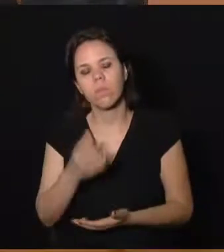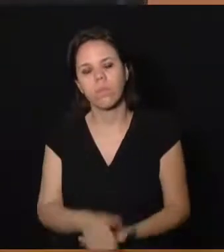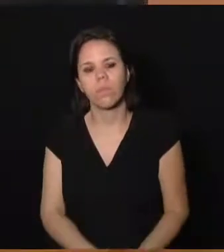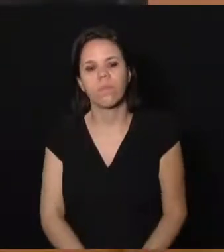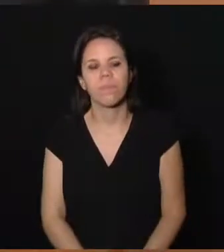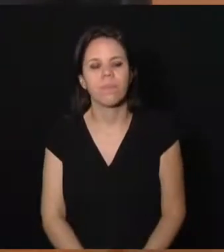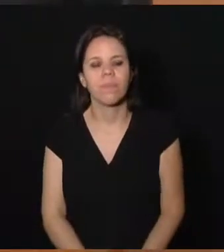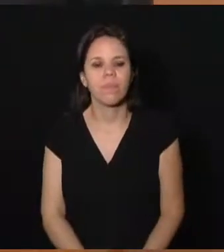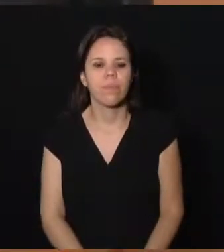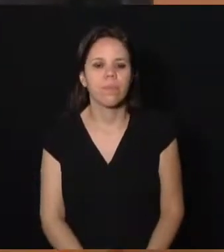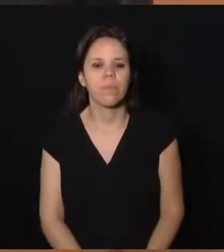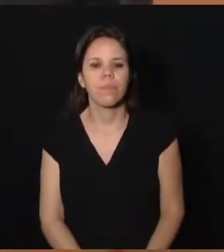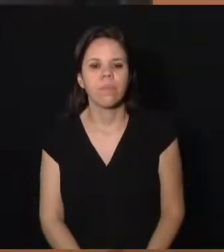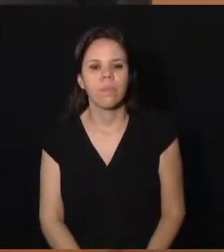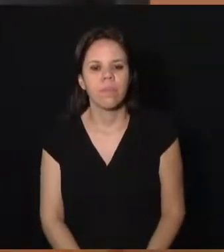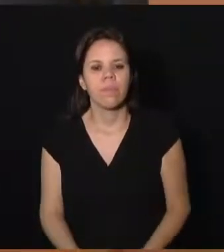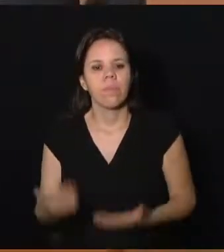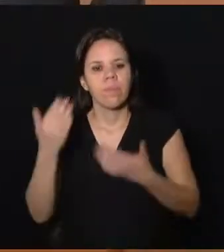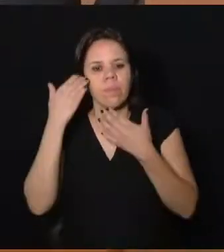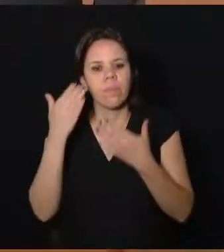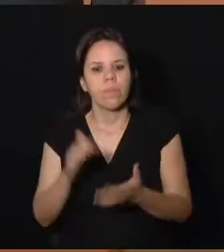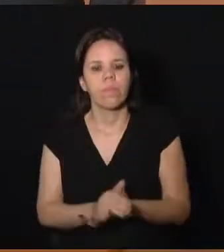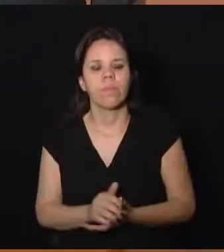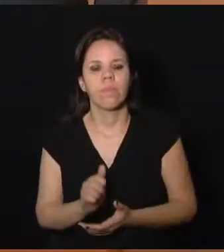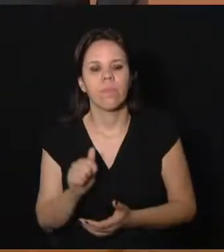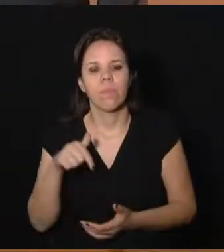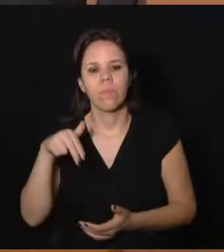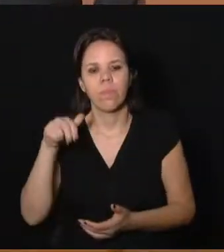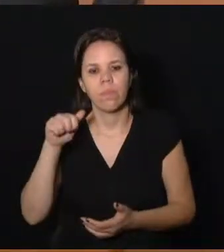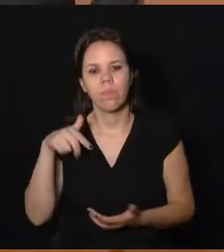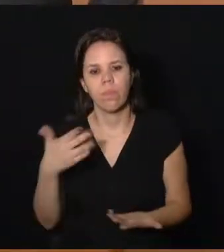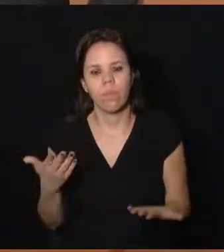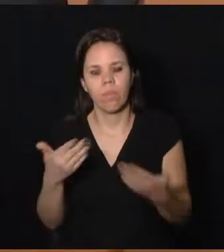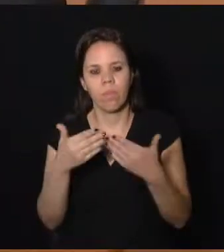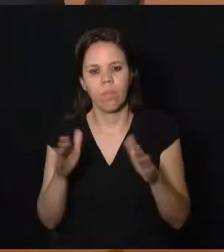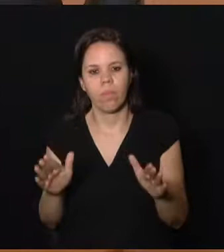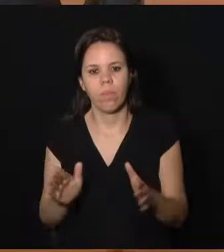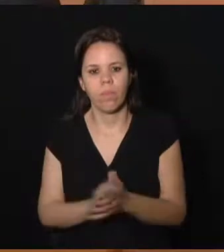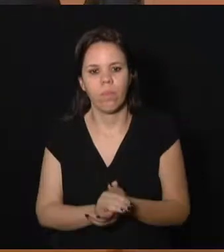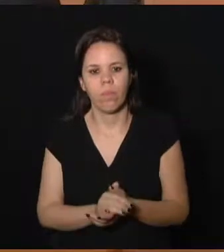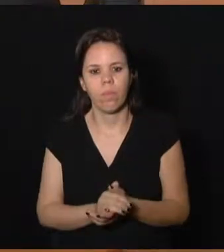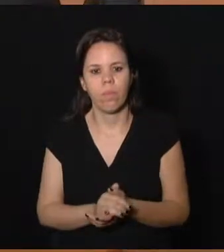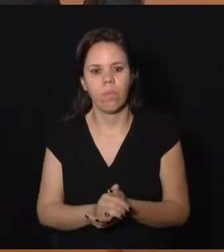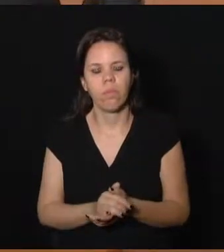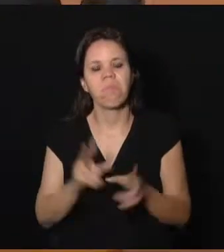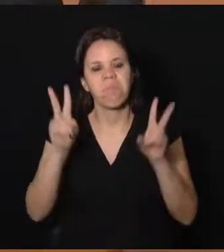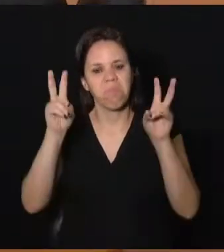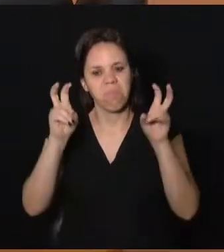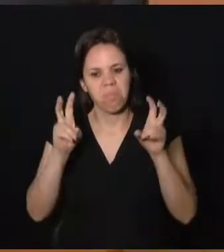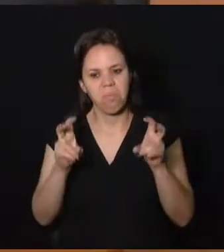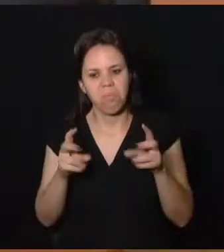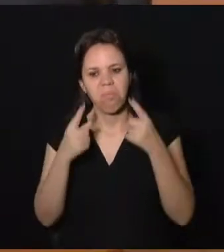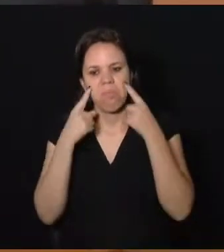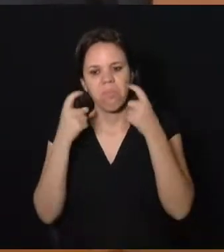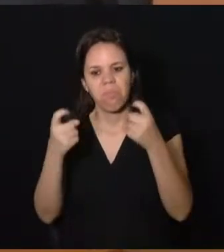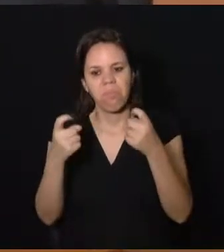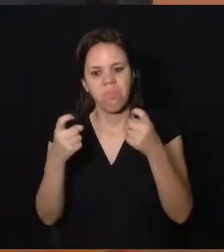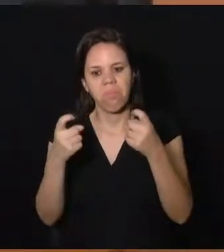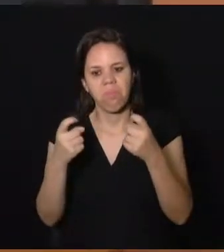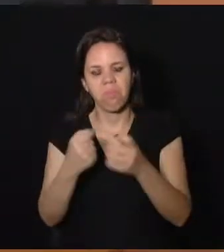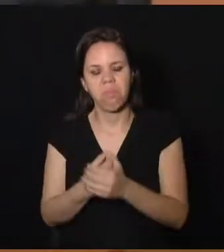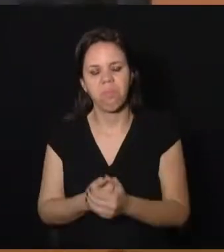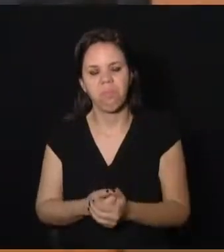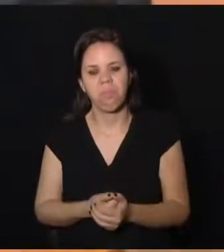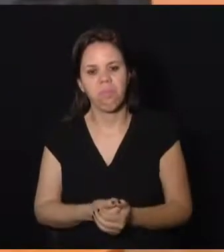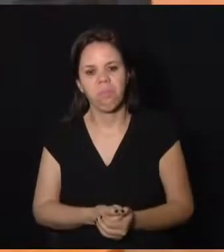oportunidade. Obrigado, Alan. Agora, em seguida eu vou abrir, acho que um tema bastante interessante. Então, vou